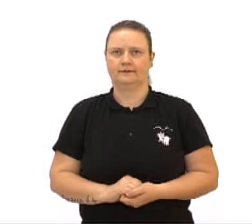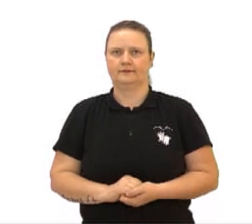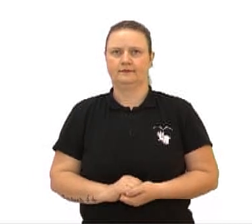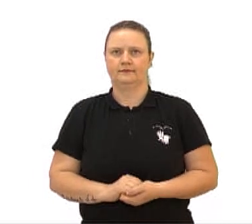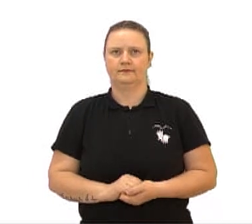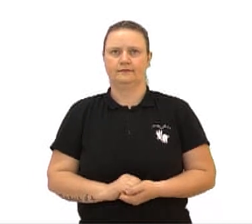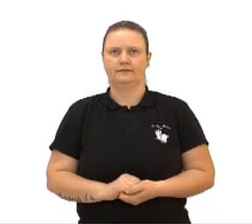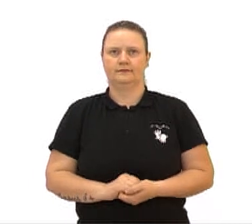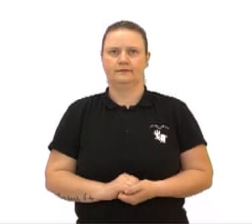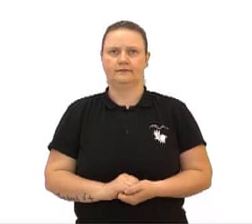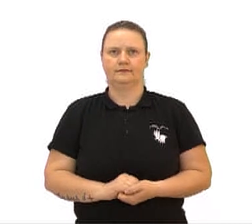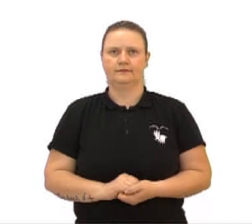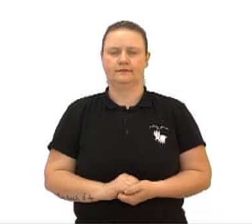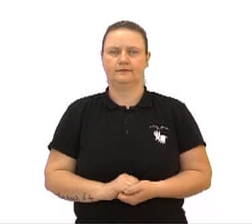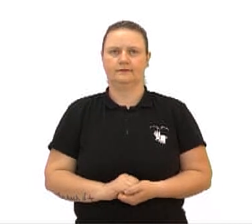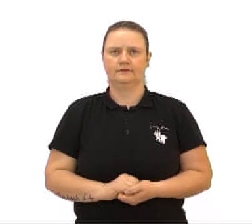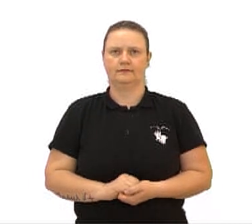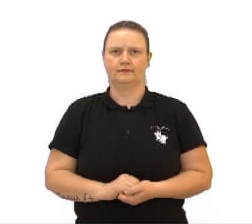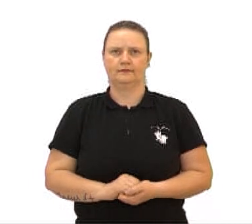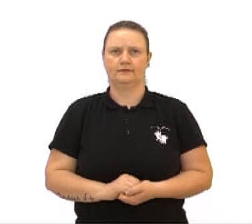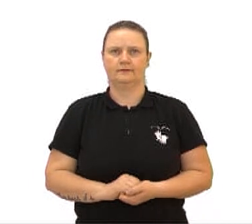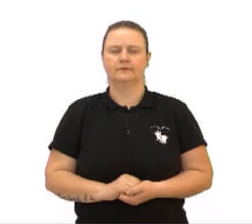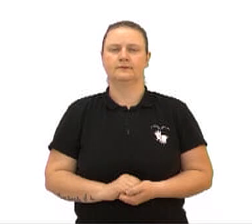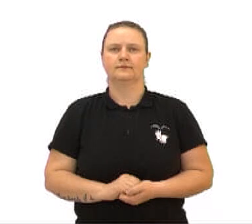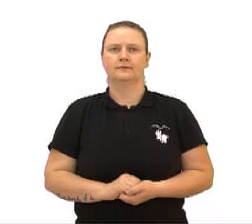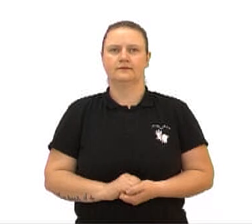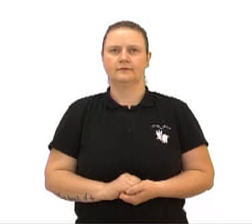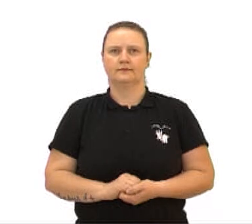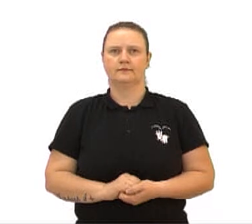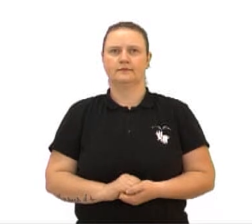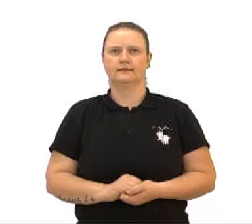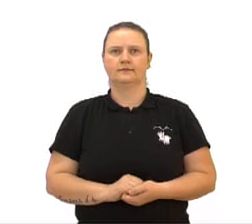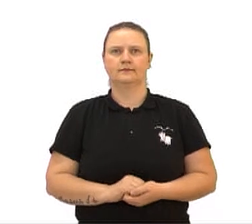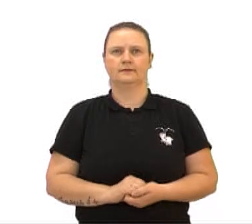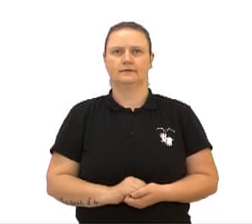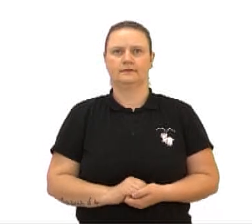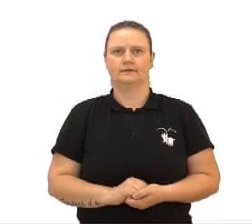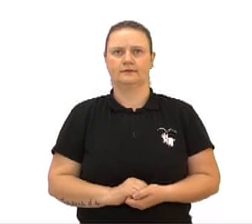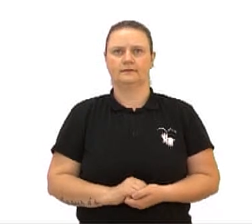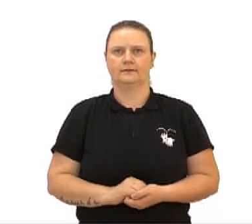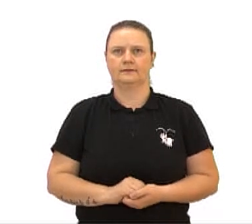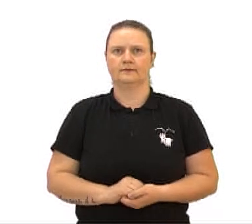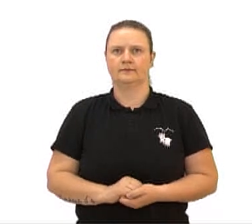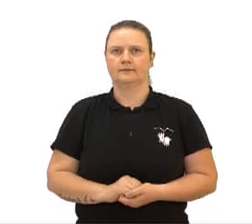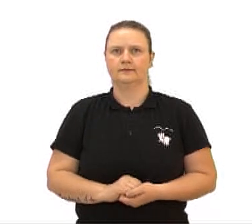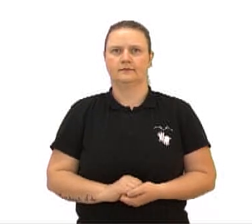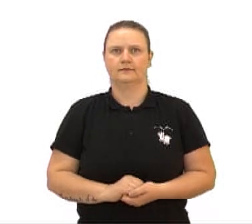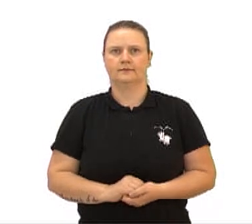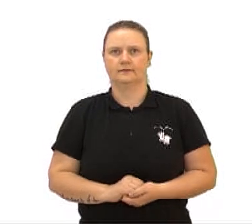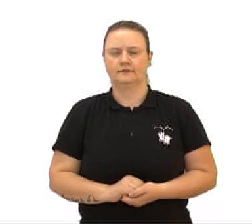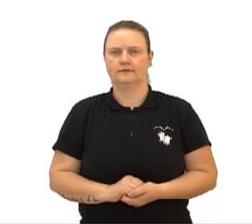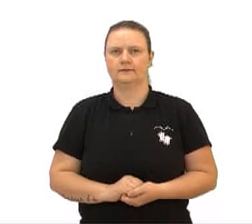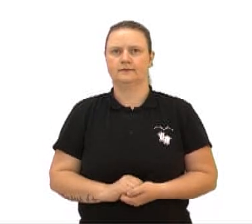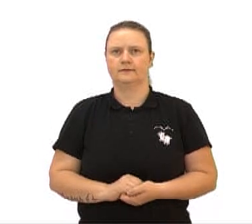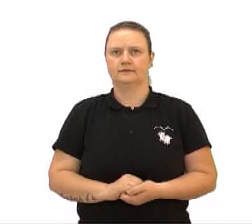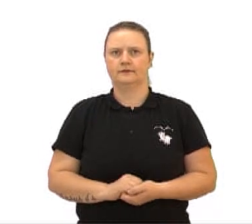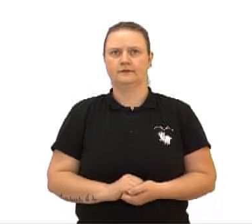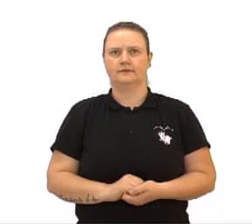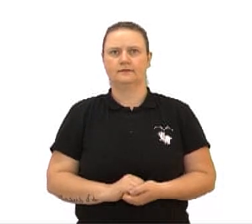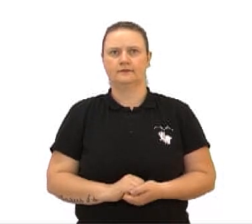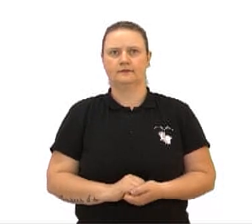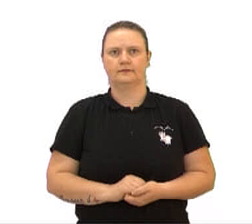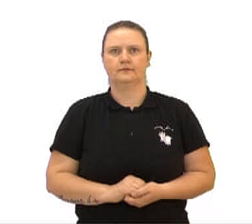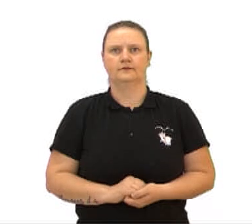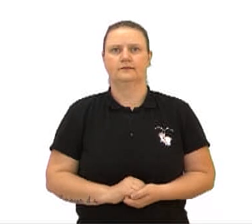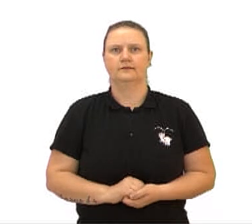Centroamérica, pero também há, em minoria, falantes na Europa e África. Esto es resultado del colonialismo español